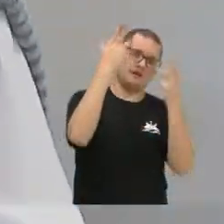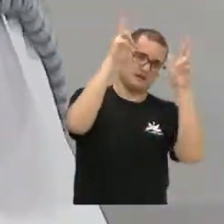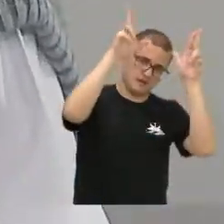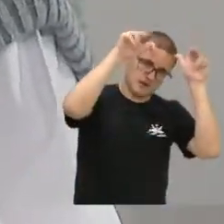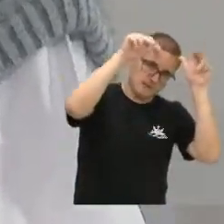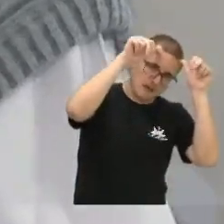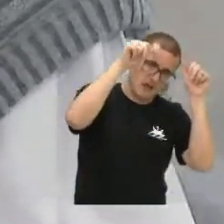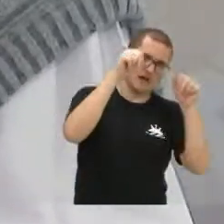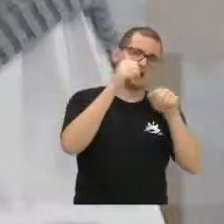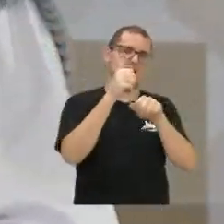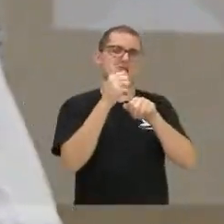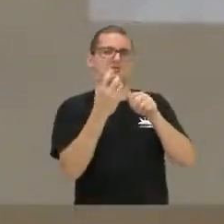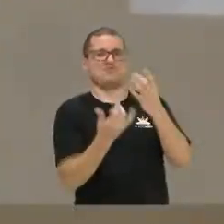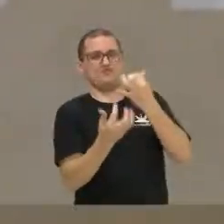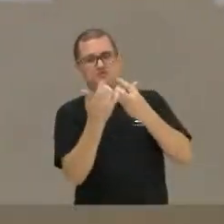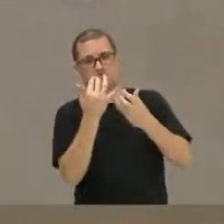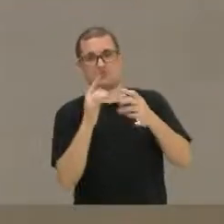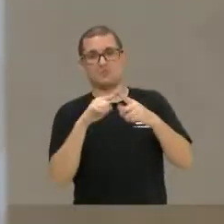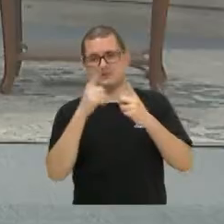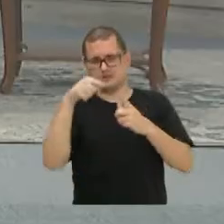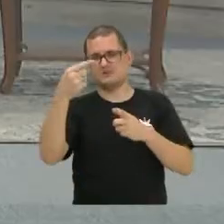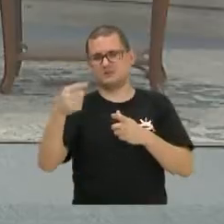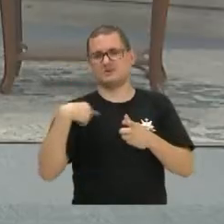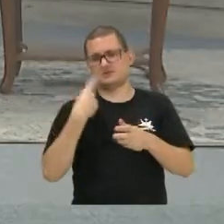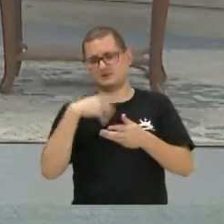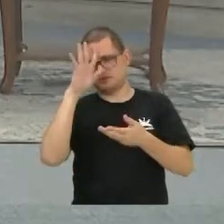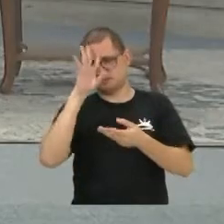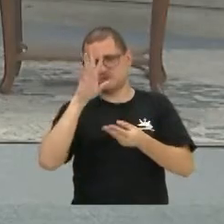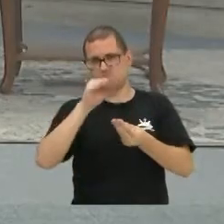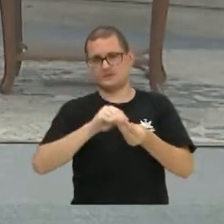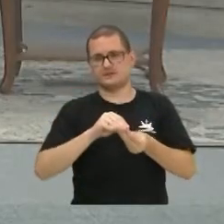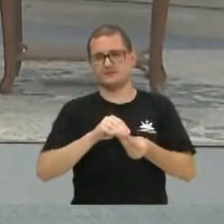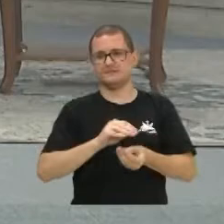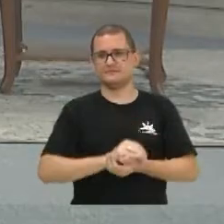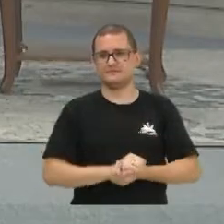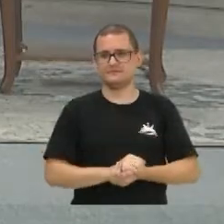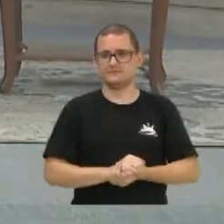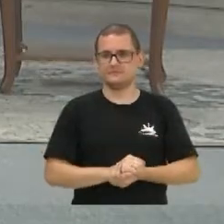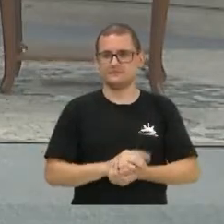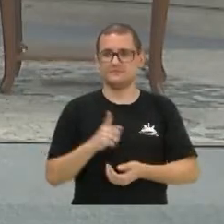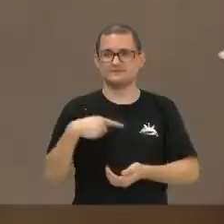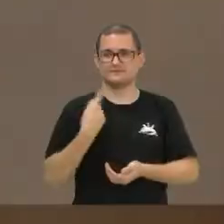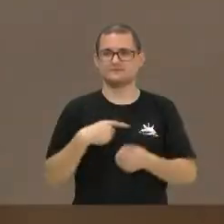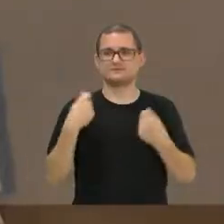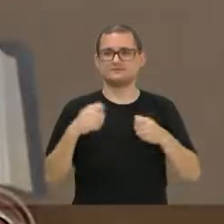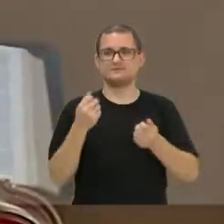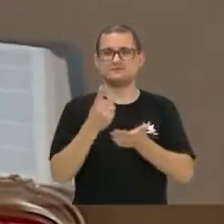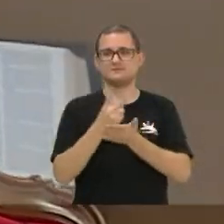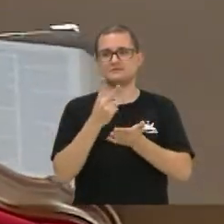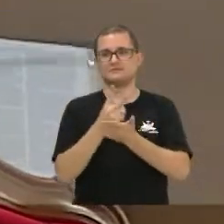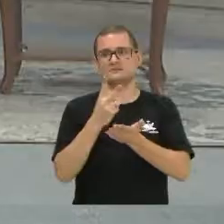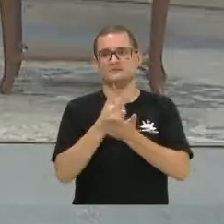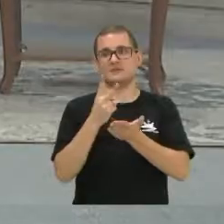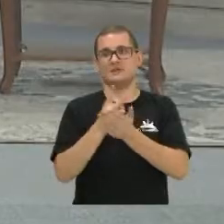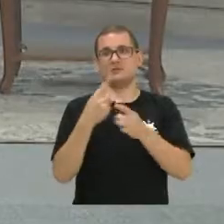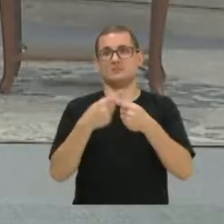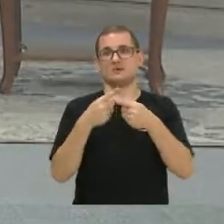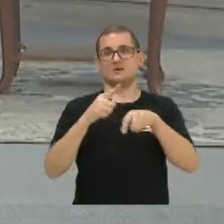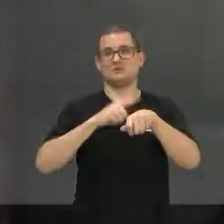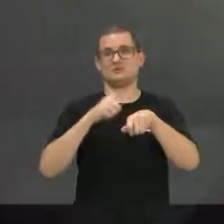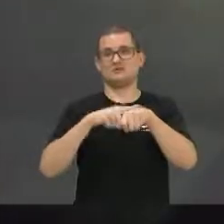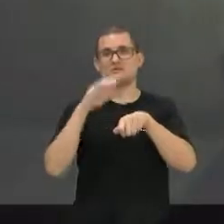vamos tentar entender depois esses números todos temos que andar porque depois que o tempo